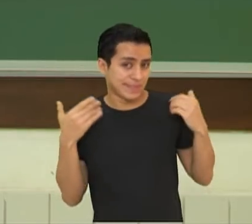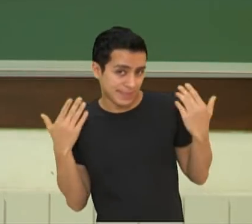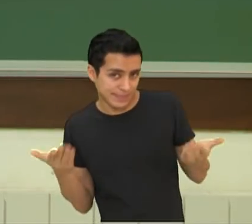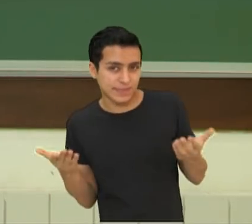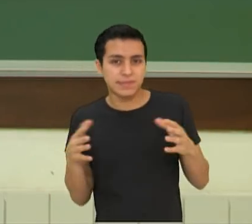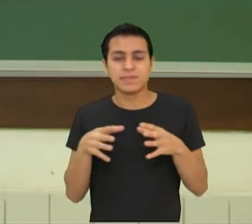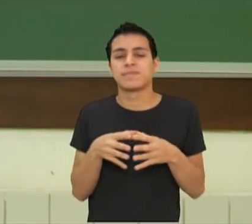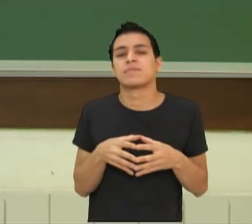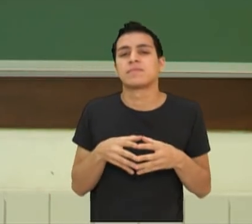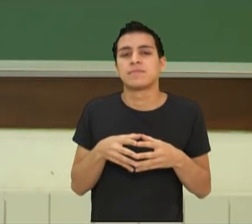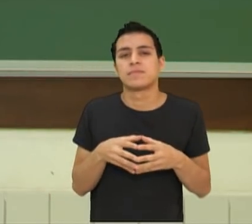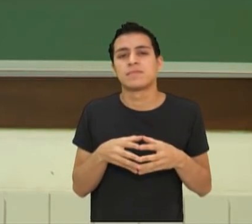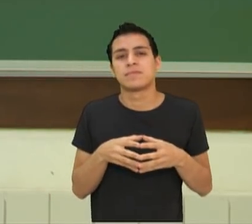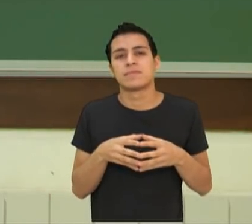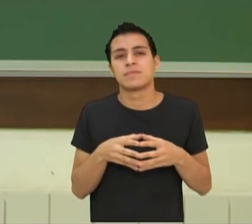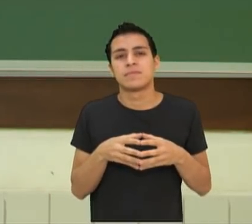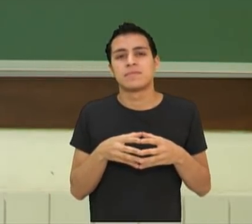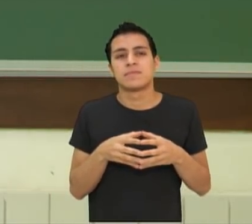então,